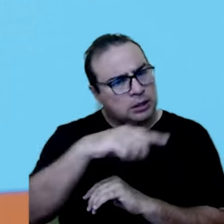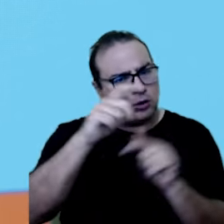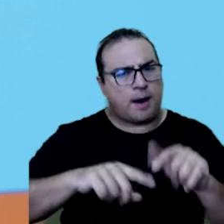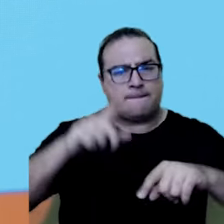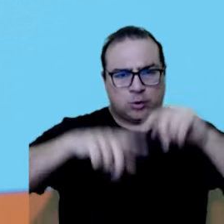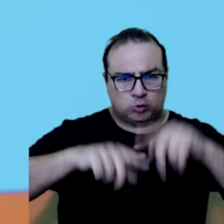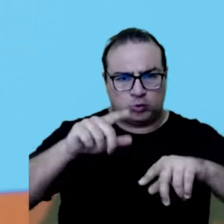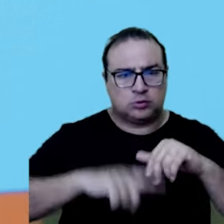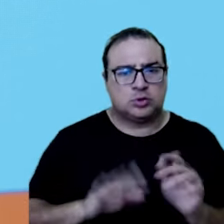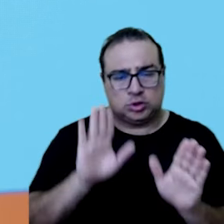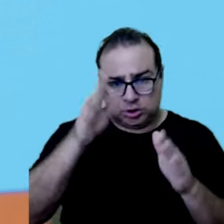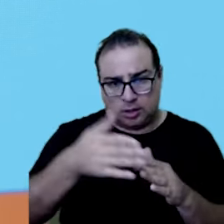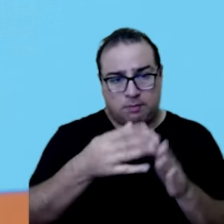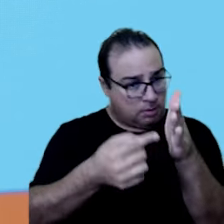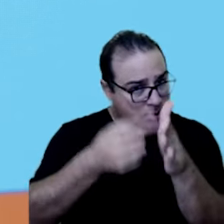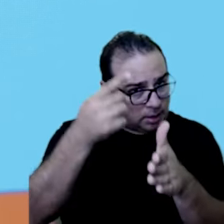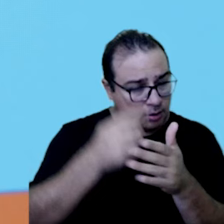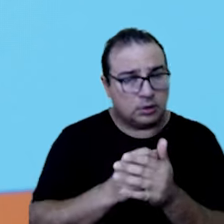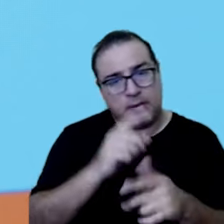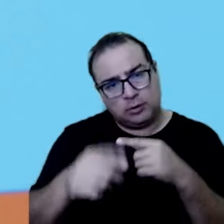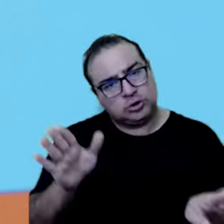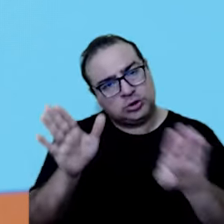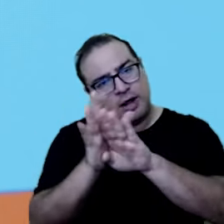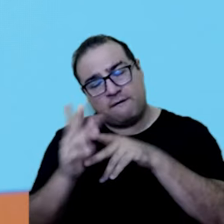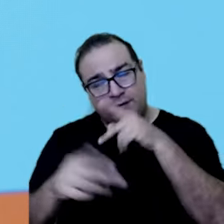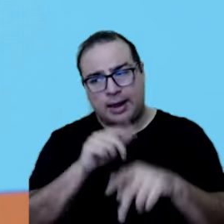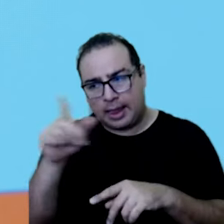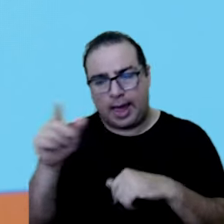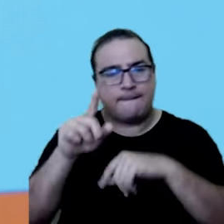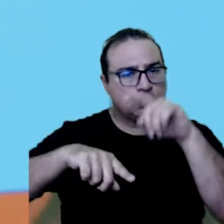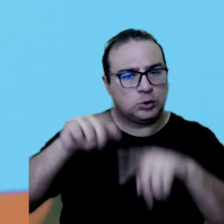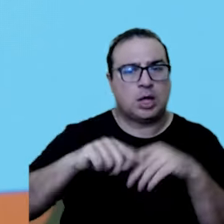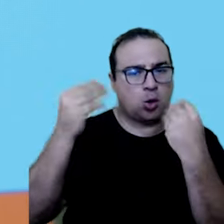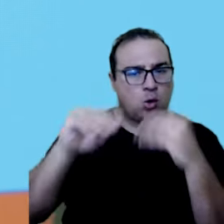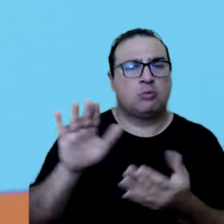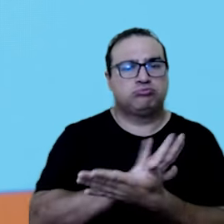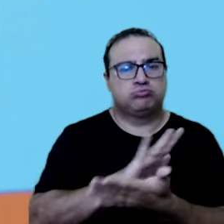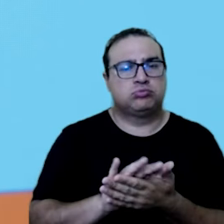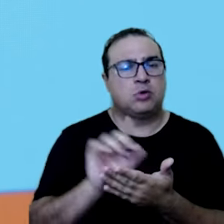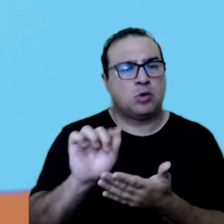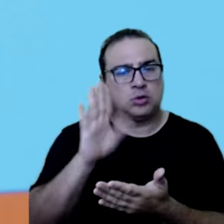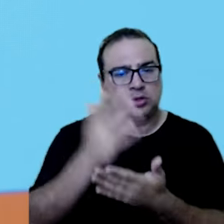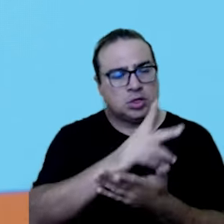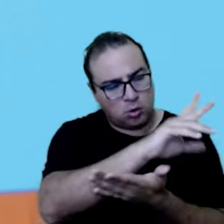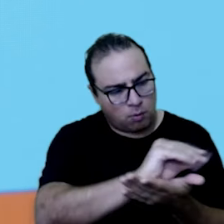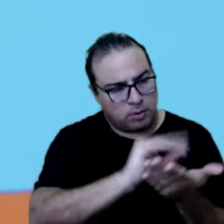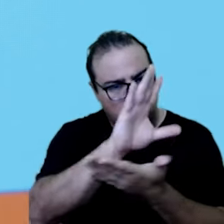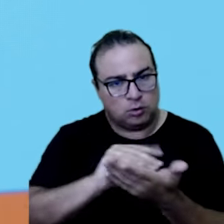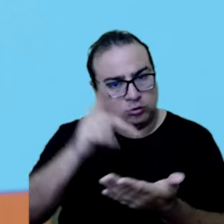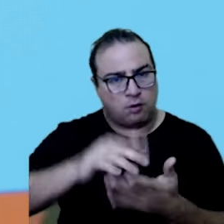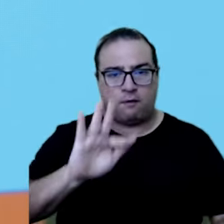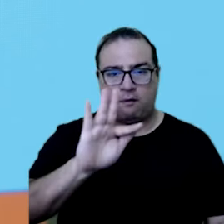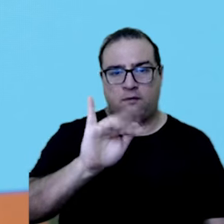para o produto direto primeiro para aqui você chegar e falar ó lá naquele produto eu coloquei determinada situação aqui eu vou repetir no